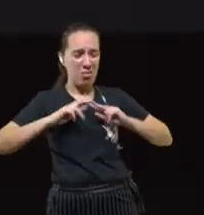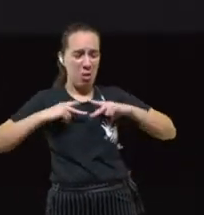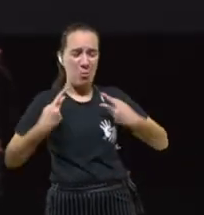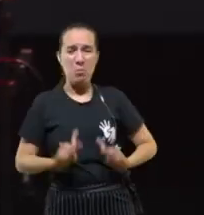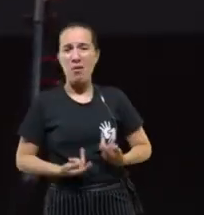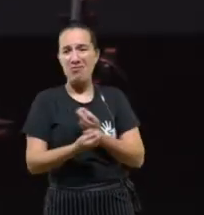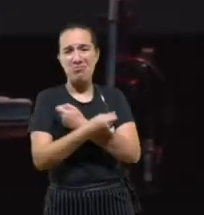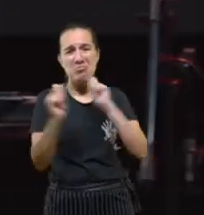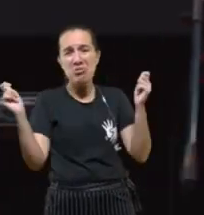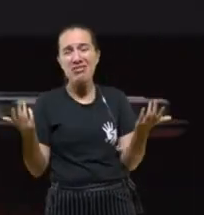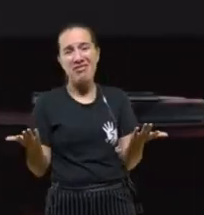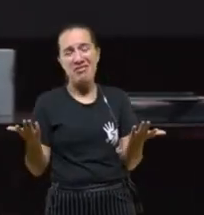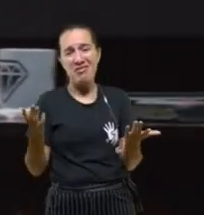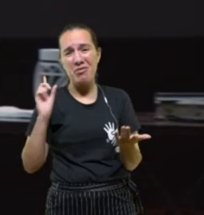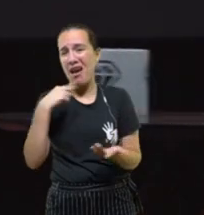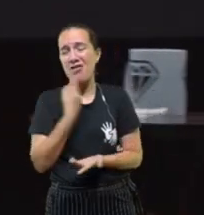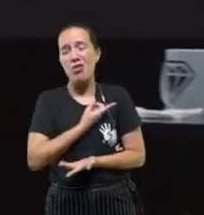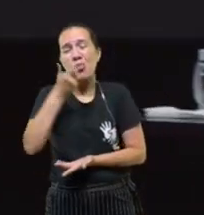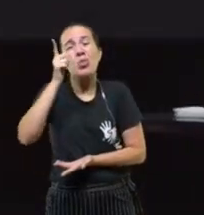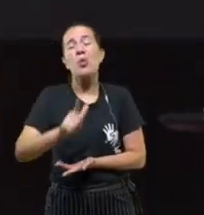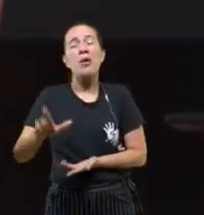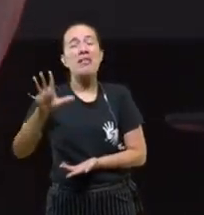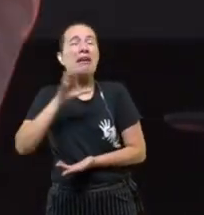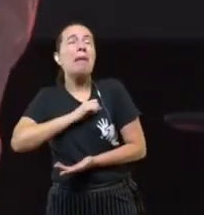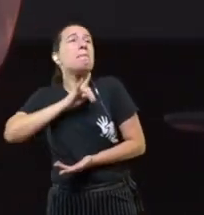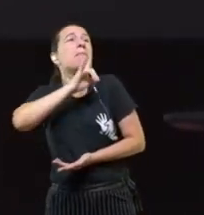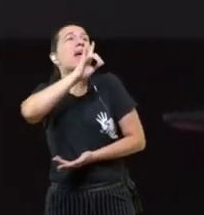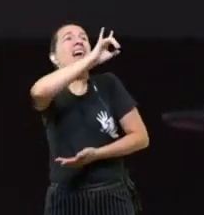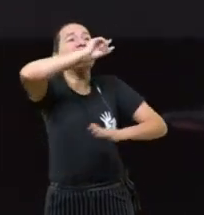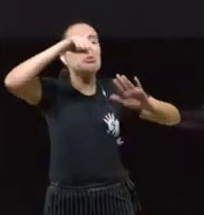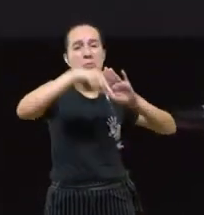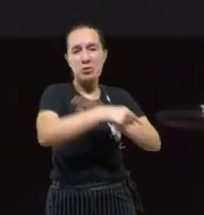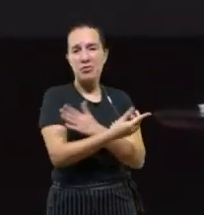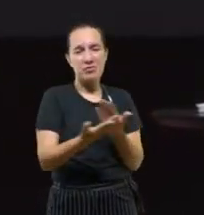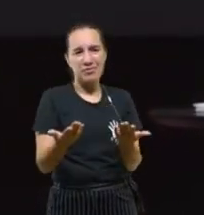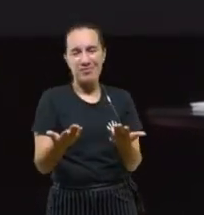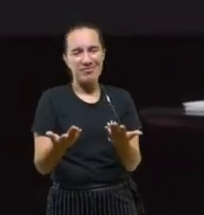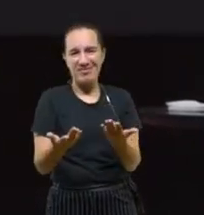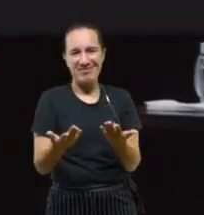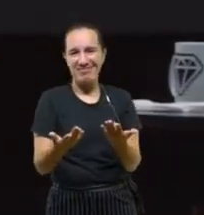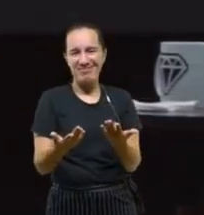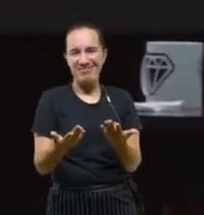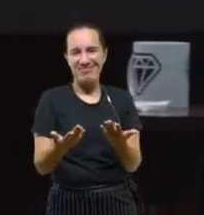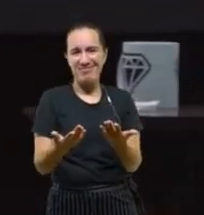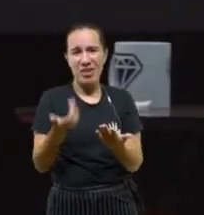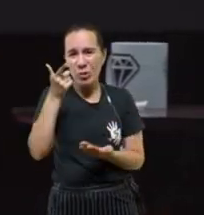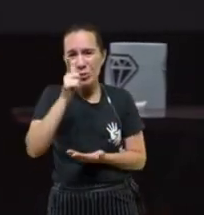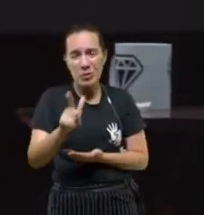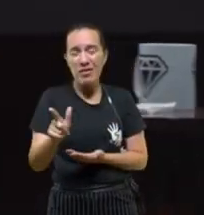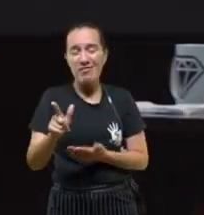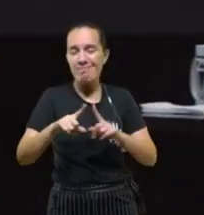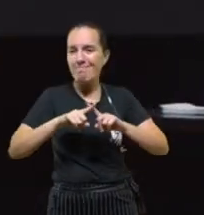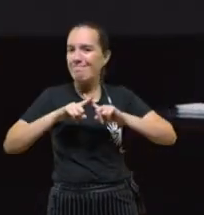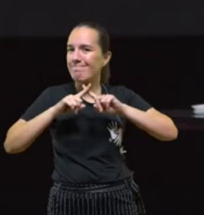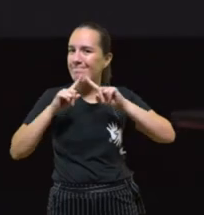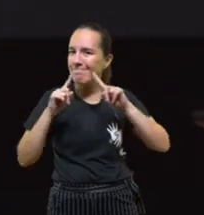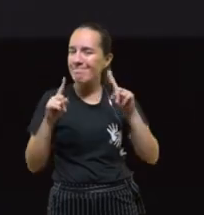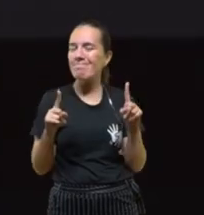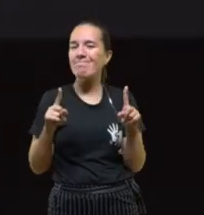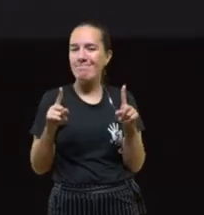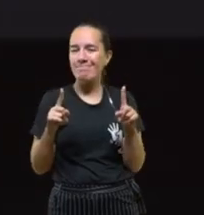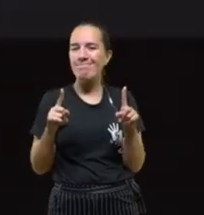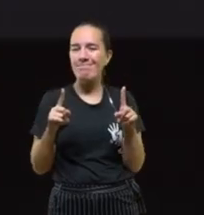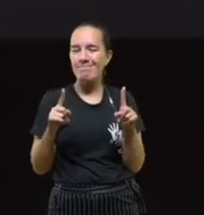Nem possível amar Deus com tudo, sabe, desse jeito, ao não ser